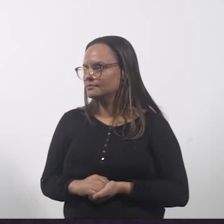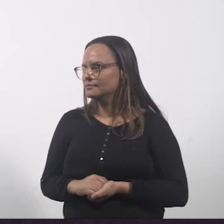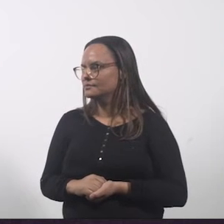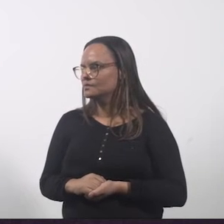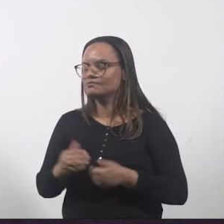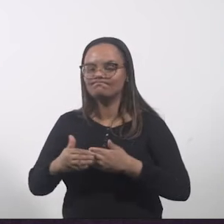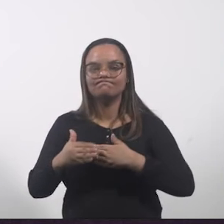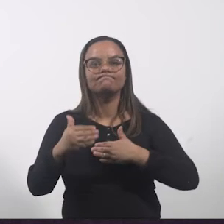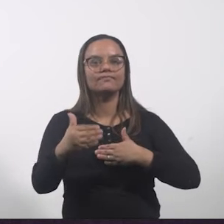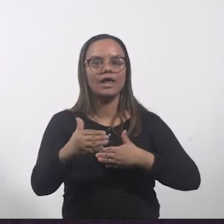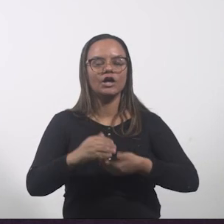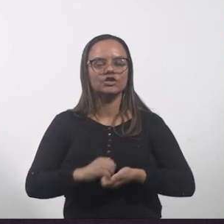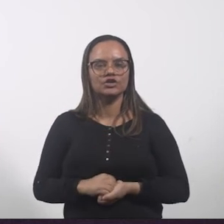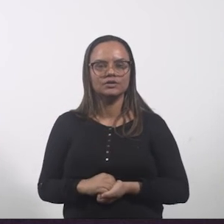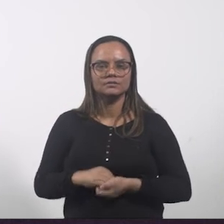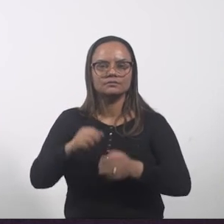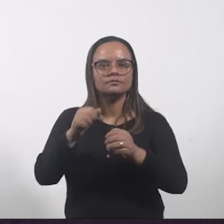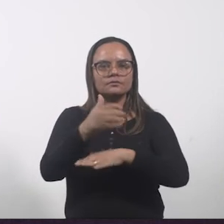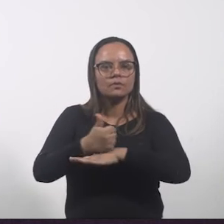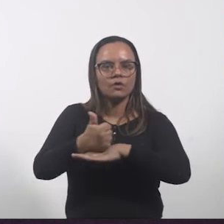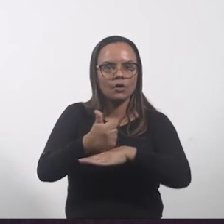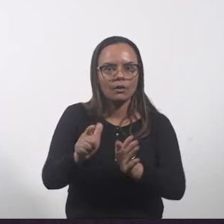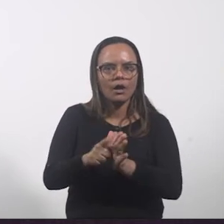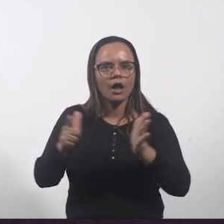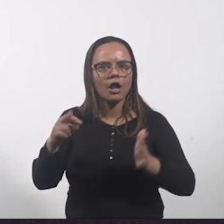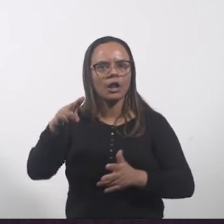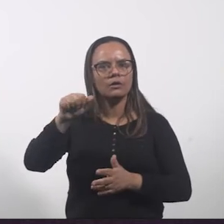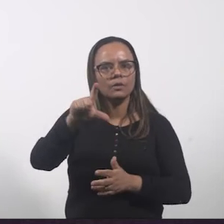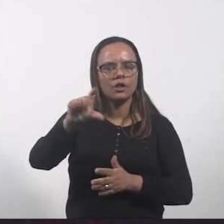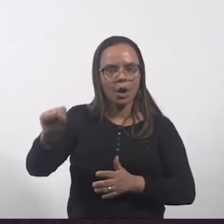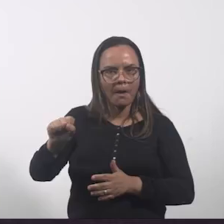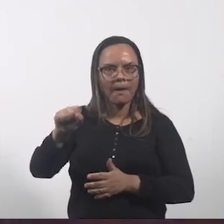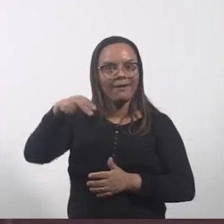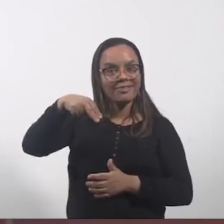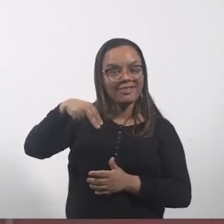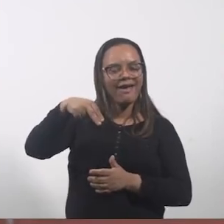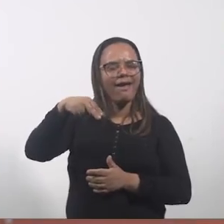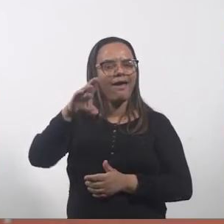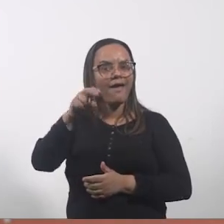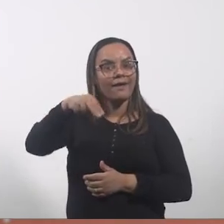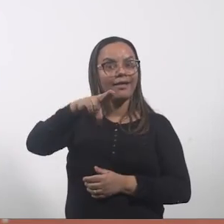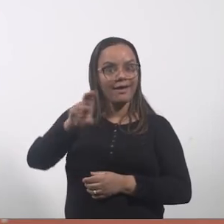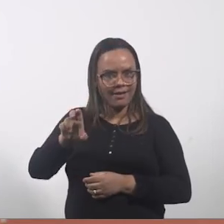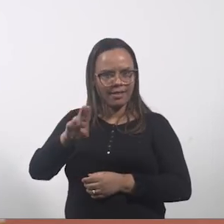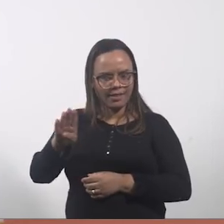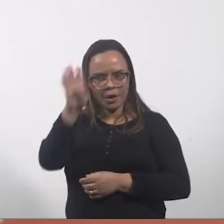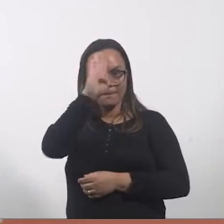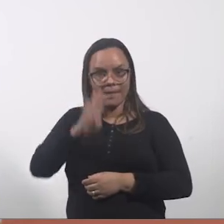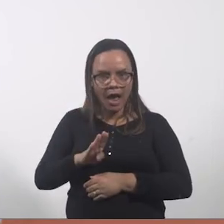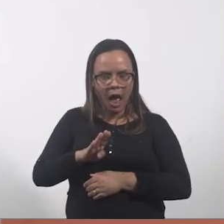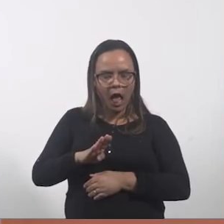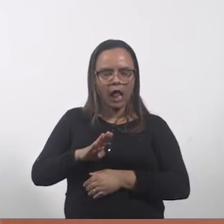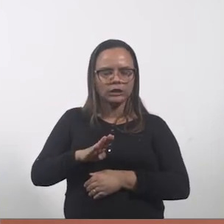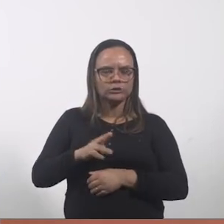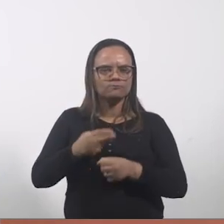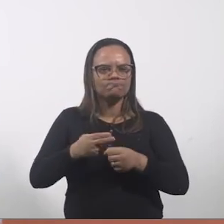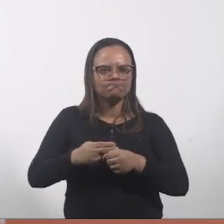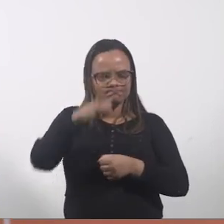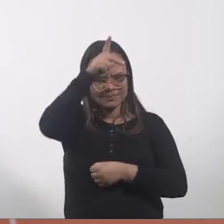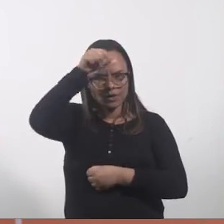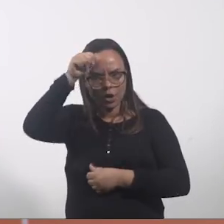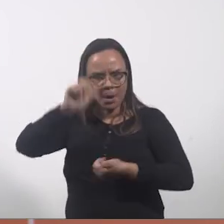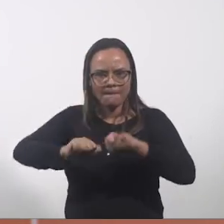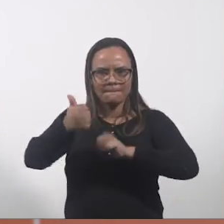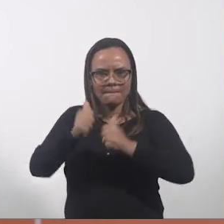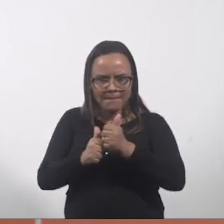Dando continuidade, jornalista Lucas Schroeder, da CNN Brasil. A Prefeitura de São Paulo avalia a necessidade de administrar